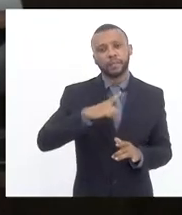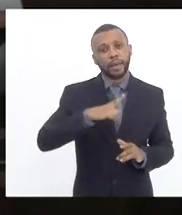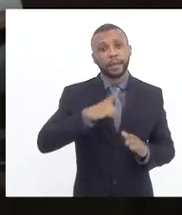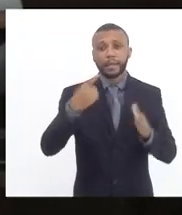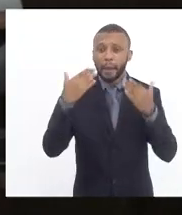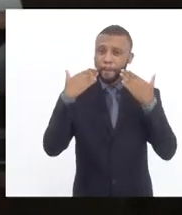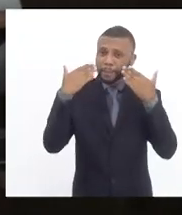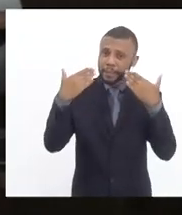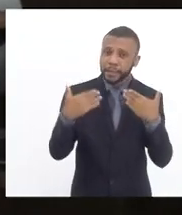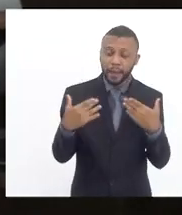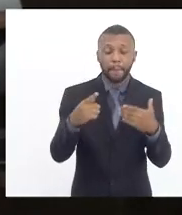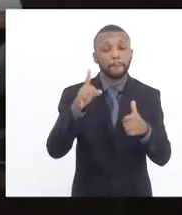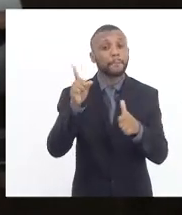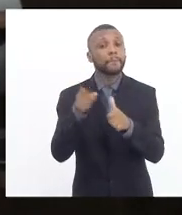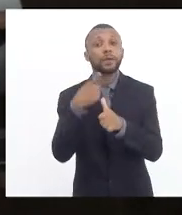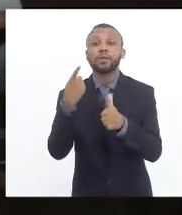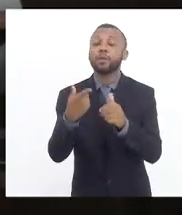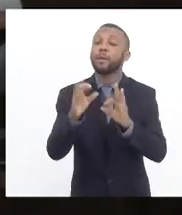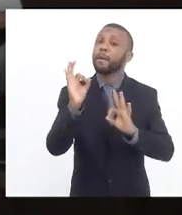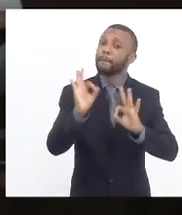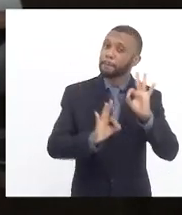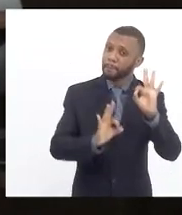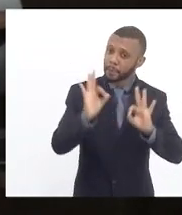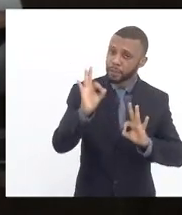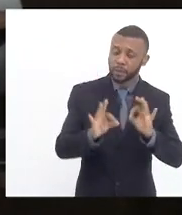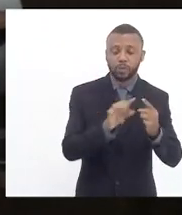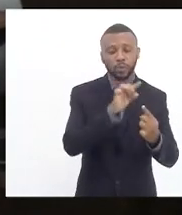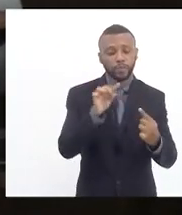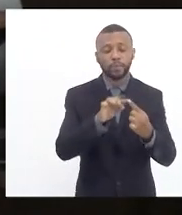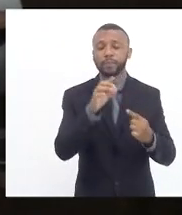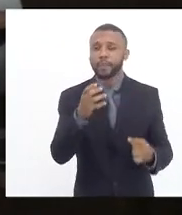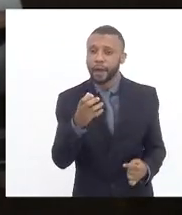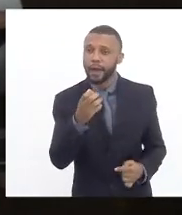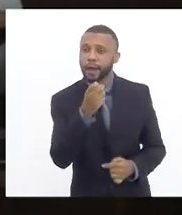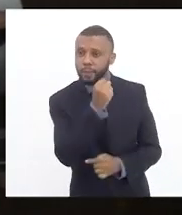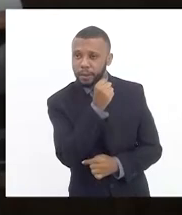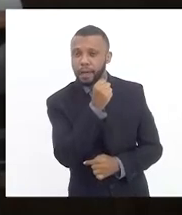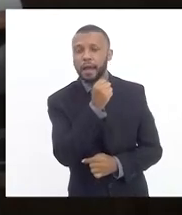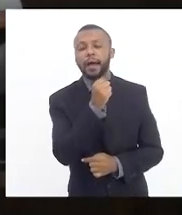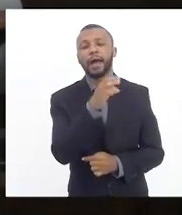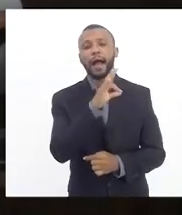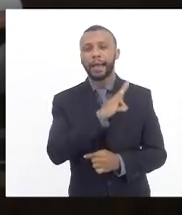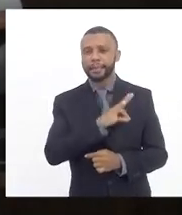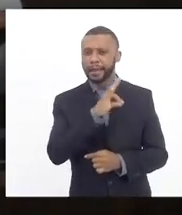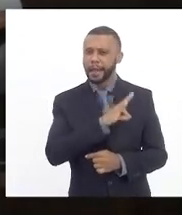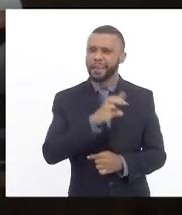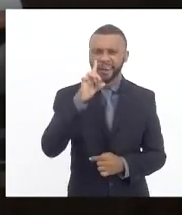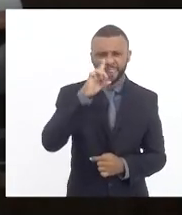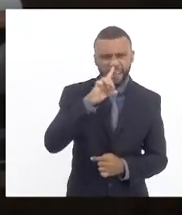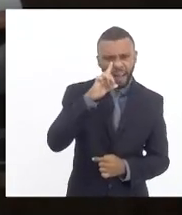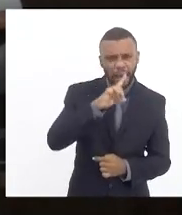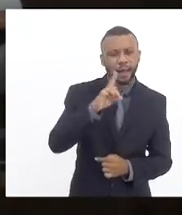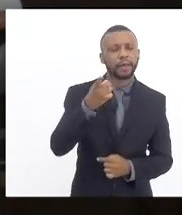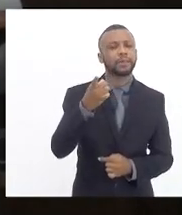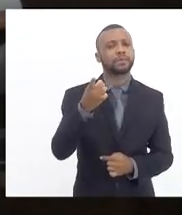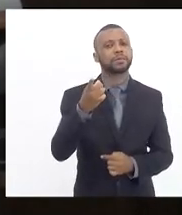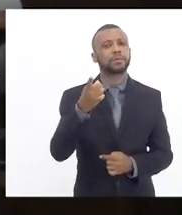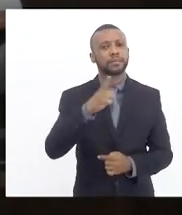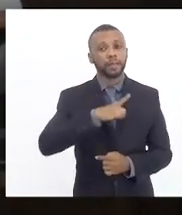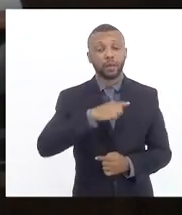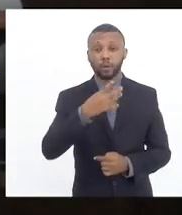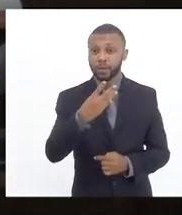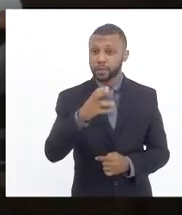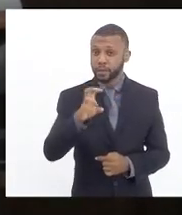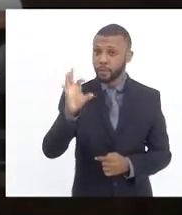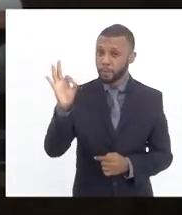Márcio é primeiro um plano o plano para recuperar progressivamente as perdas salariais de 14 para cá remontam a mais de